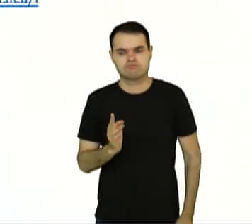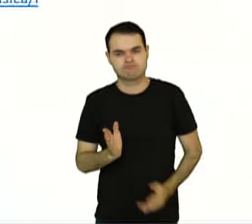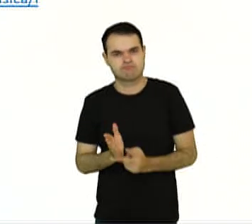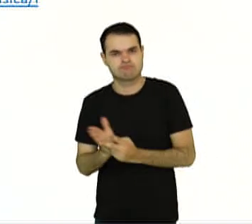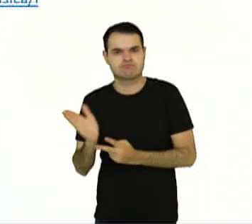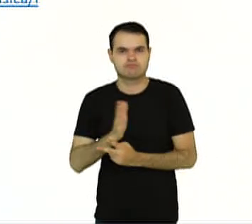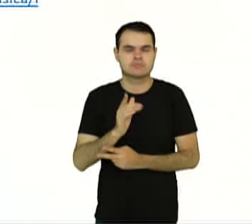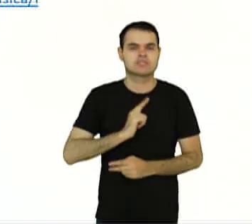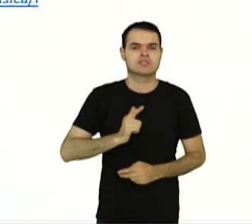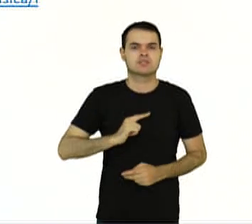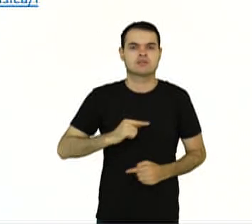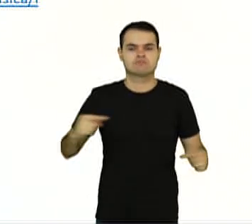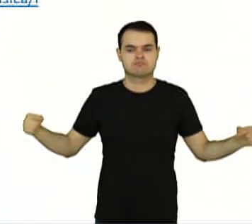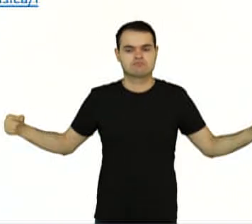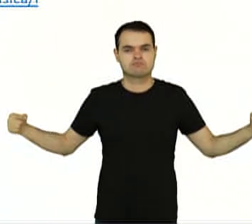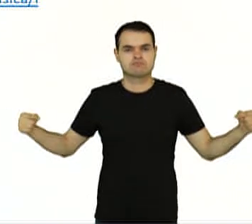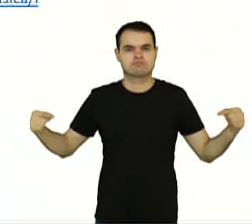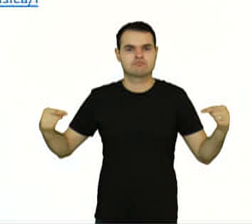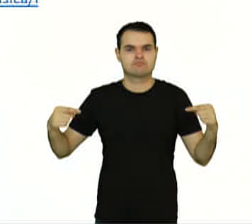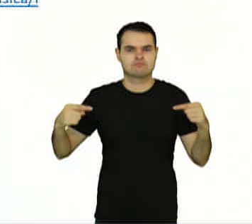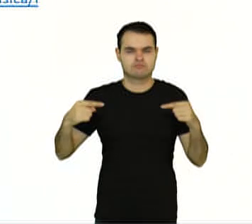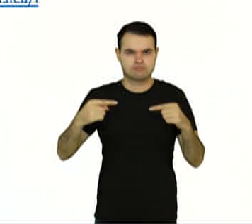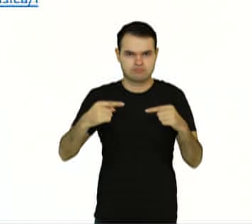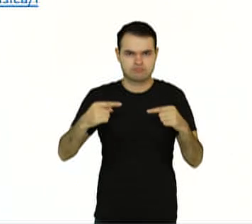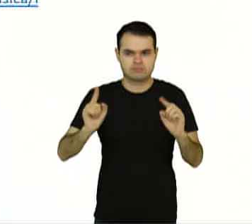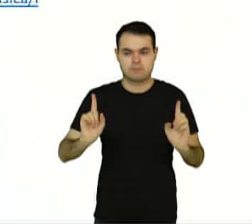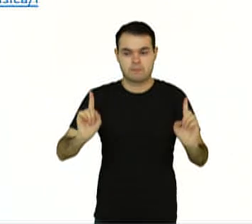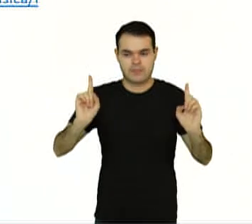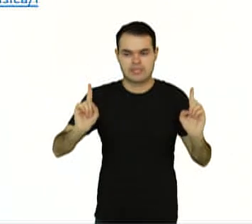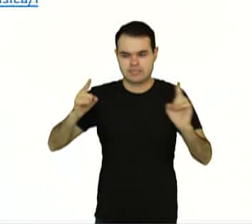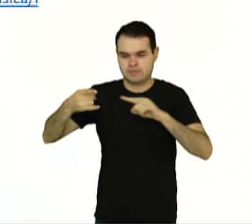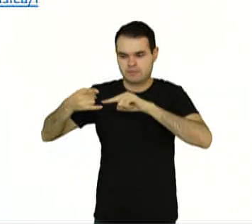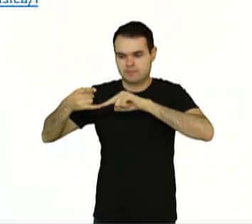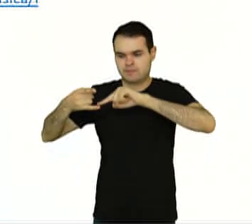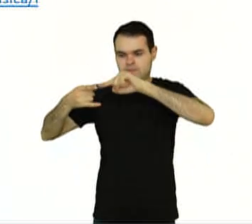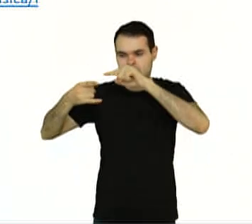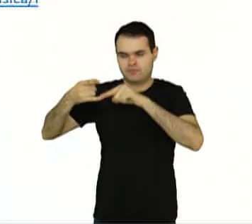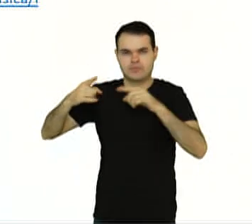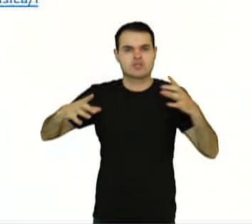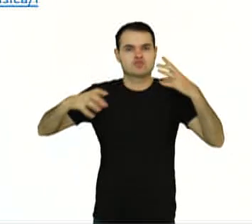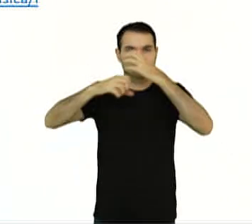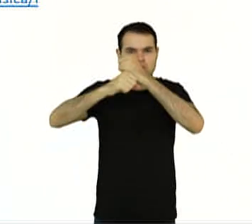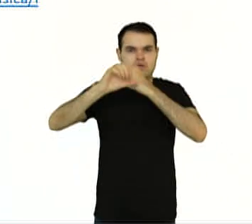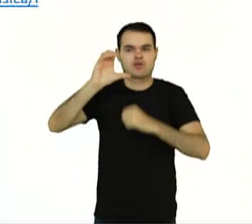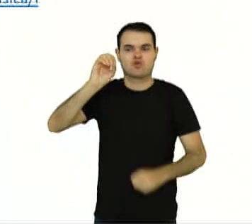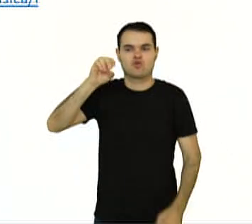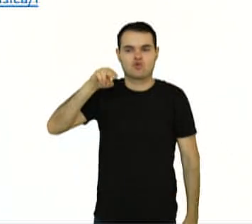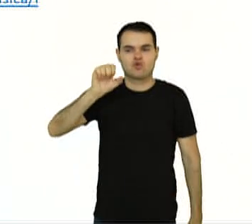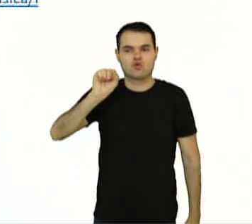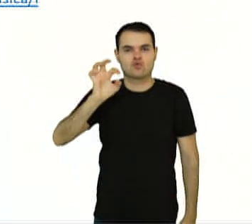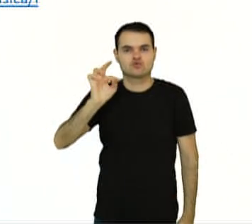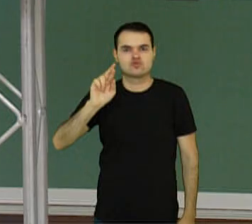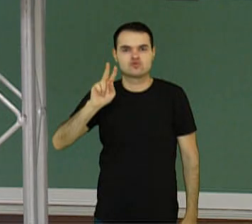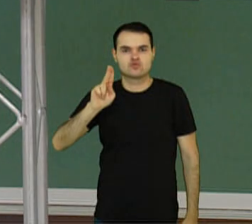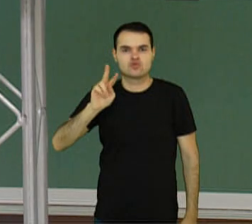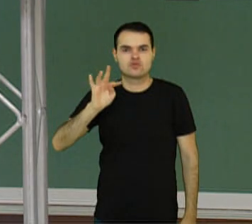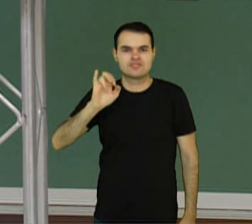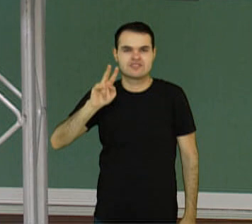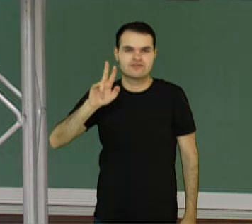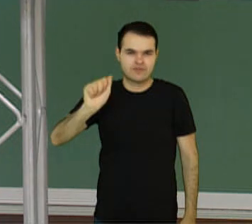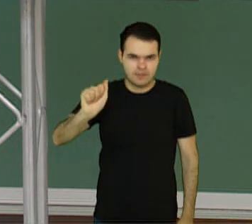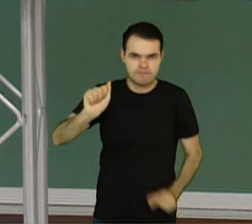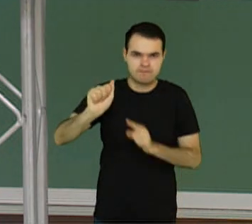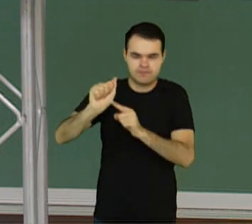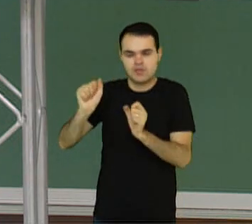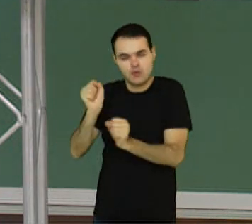ondas que elas estão avançando com a amplitude para cima, ela vai se somar que foi o primeiro exemplo que vimos. É o que chamamos